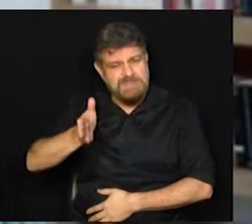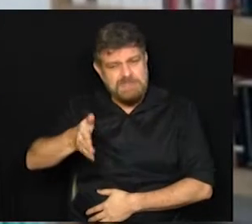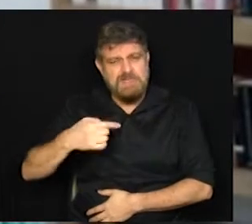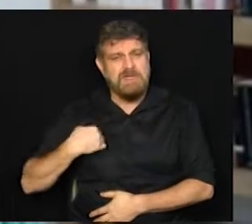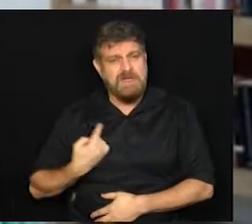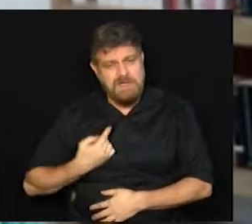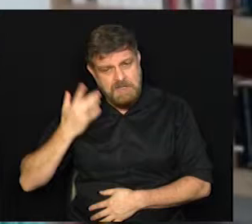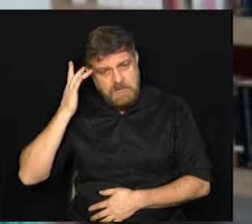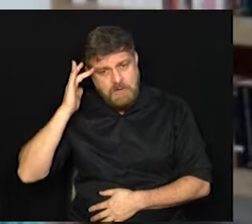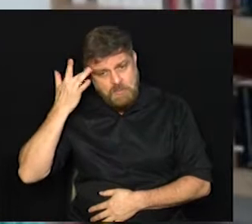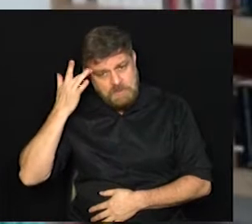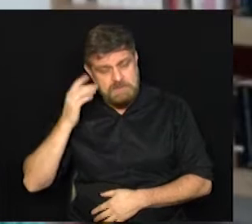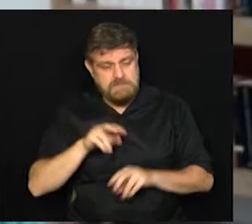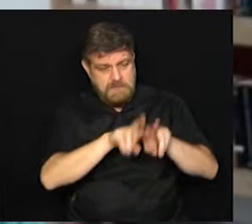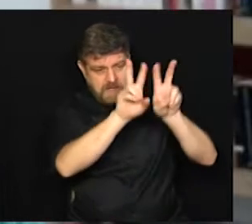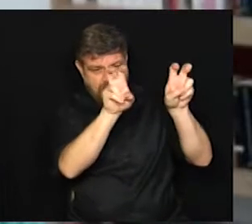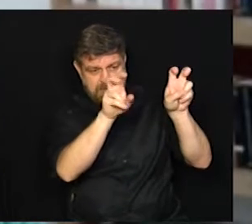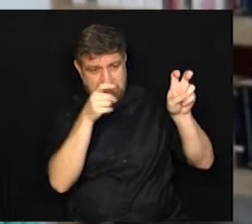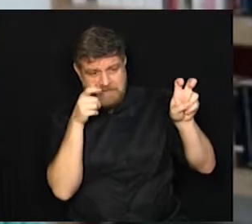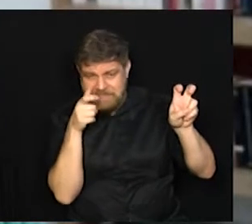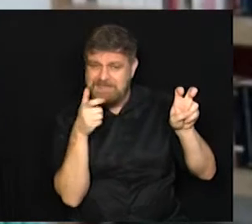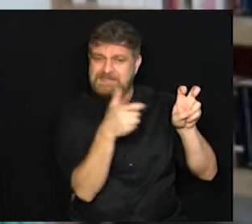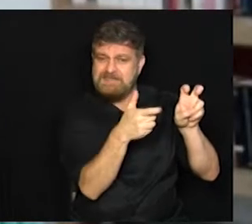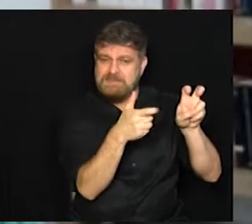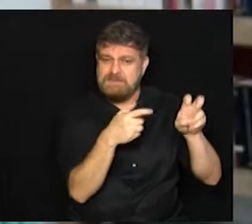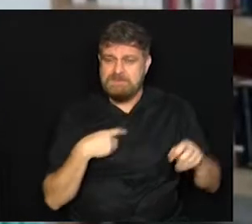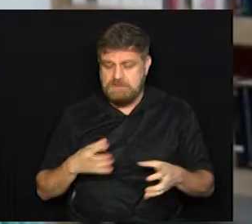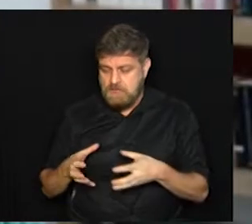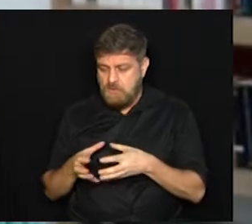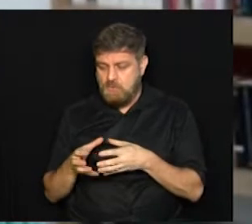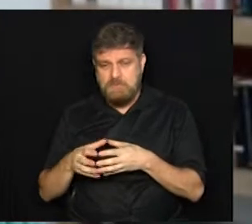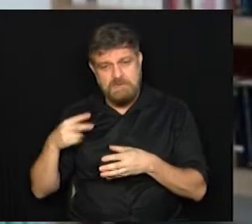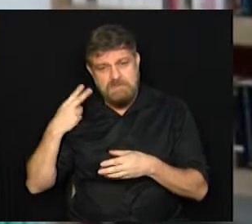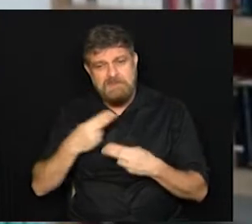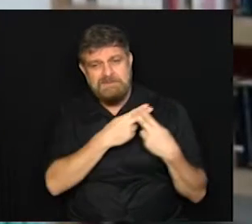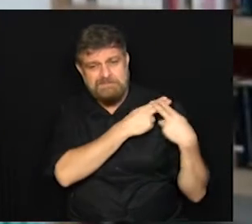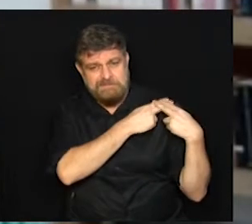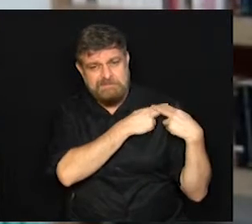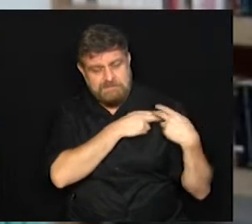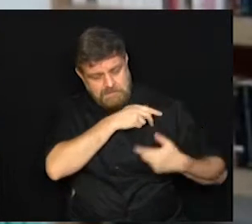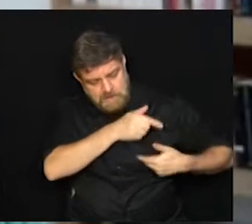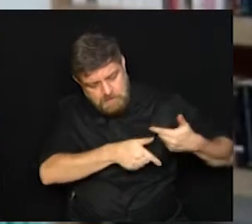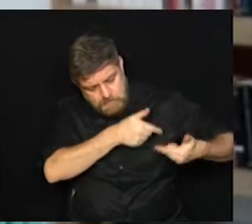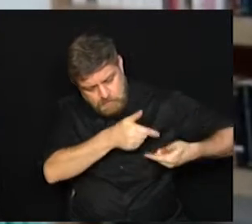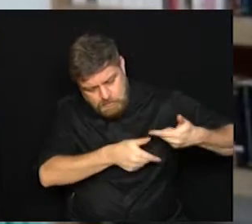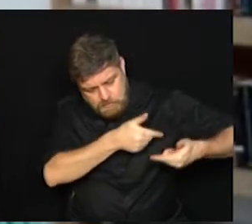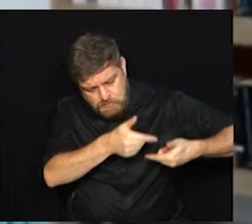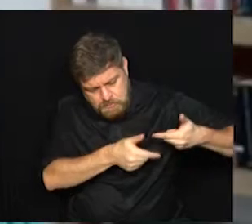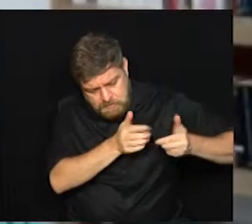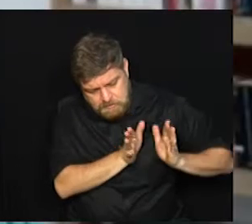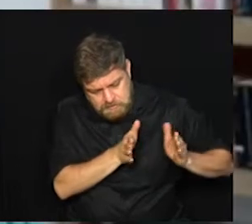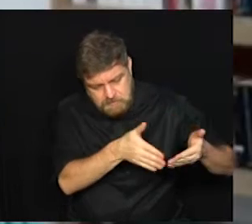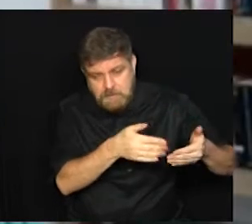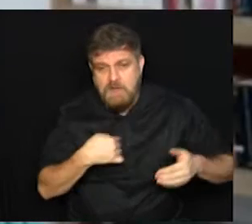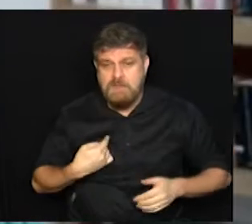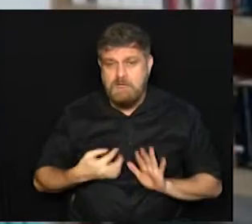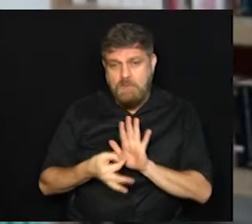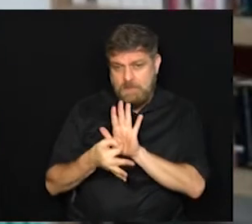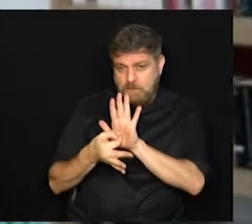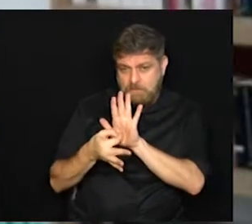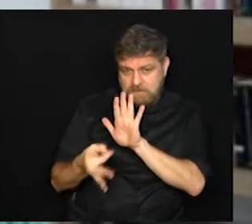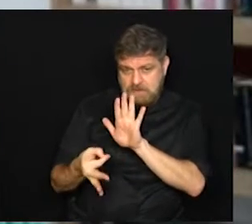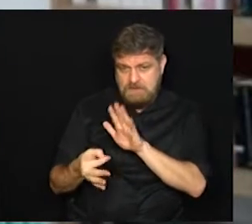é um tema que seria interessante aqui para essa comissão trabalhar em cima. Então, eu deixo aqui a minha